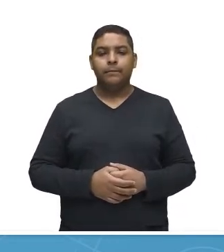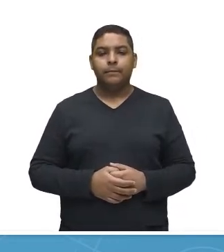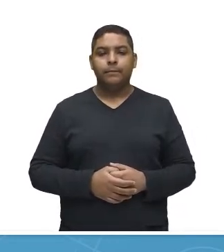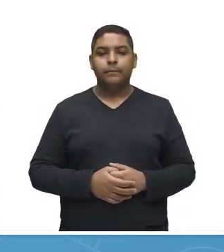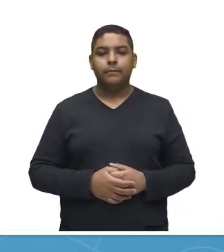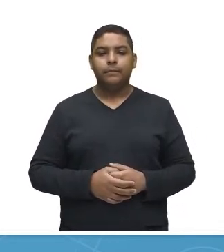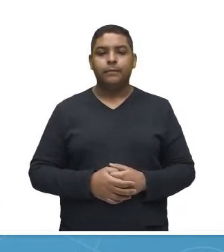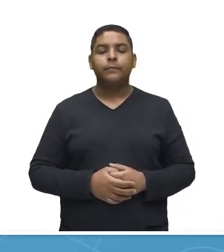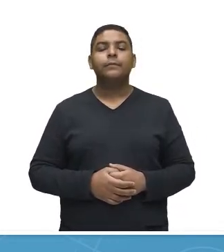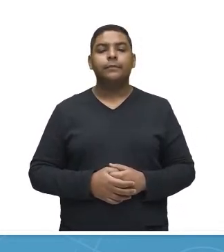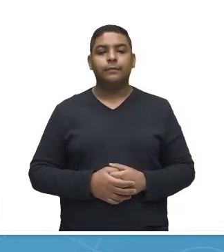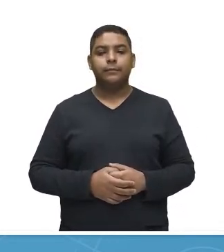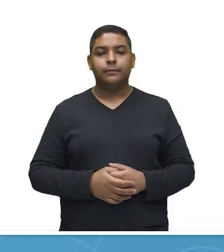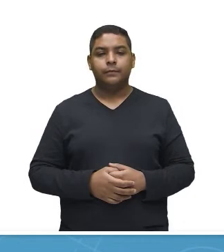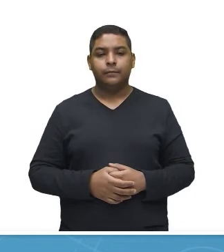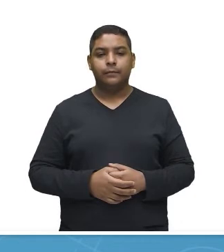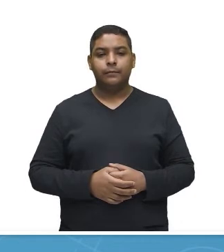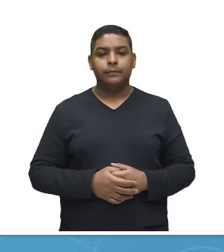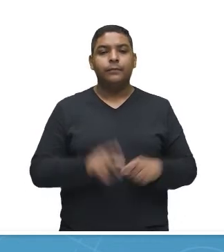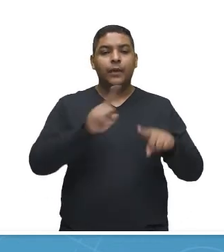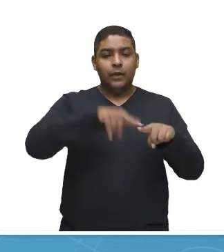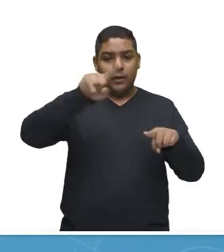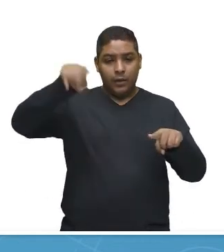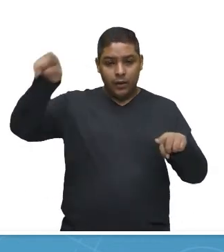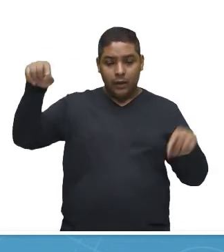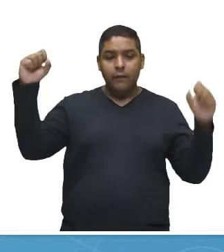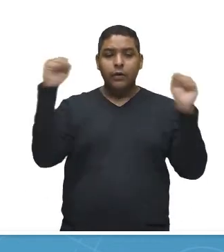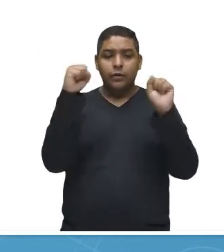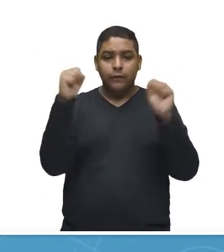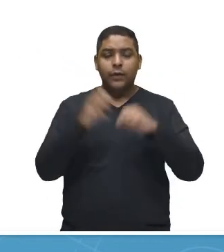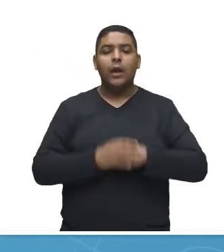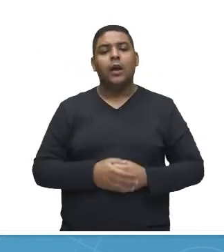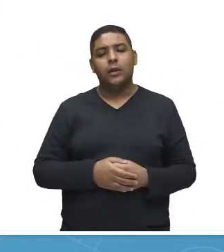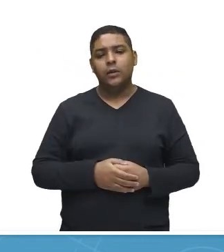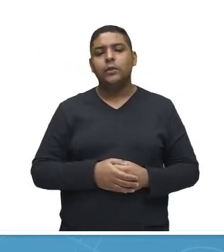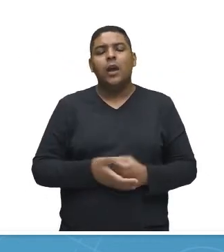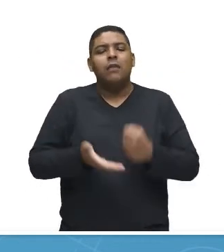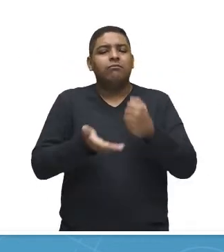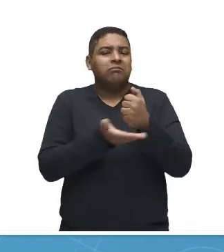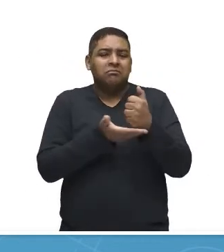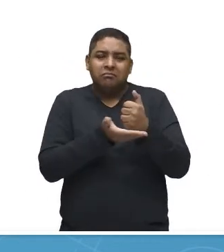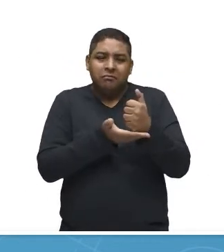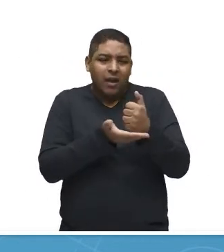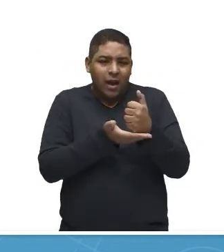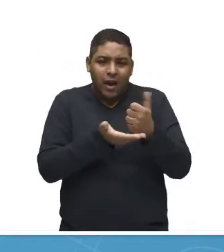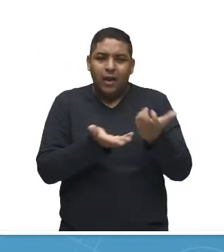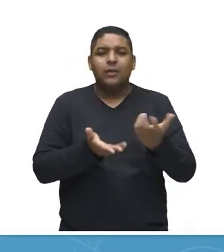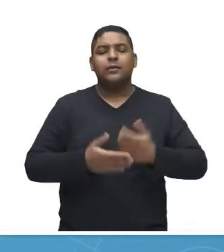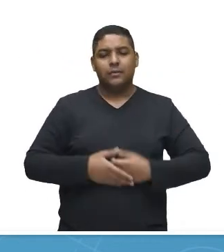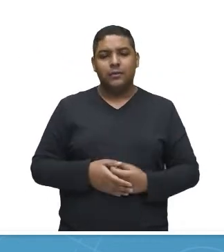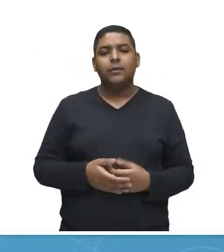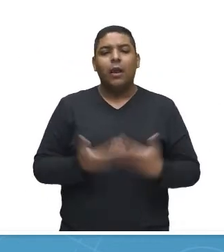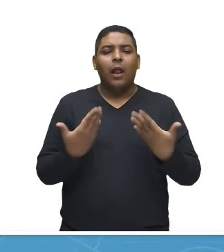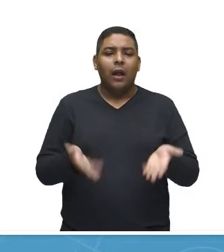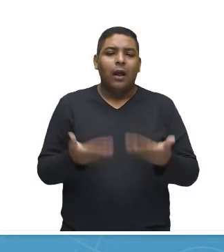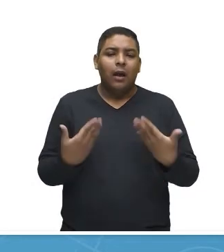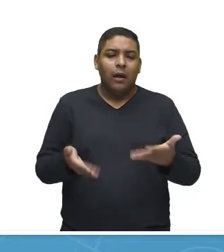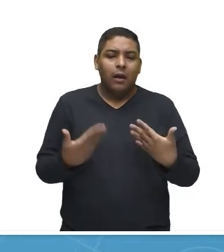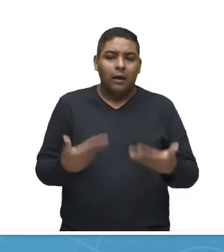exemplos, tá? Então, nós temos aí, ó, nível de atividade, baixa intensidade. Quando a nossa frequência aumenta